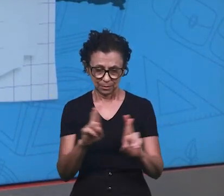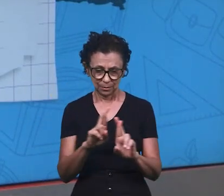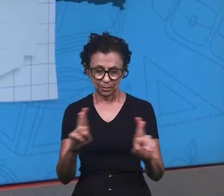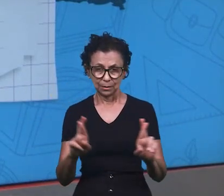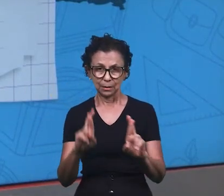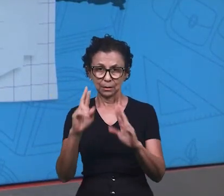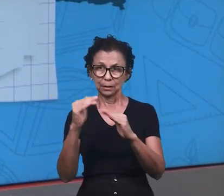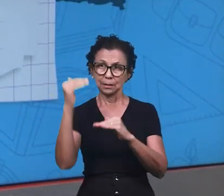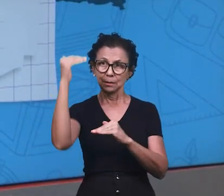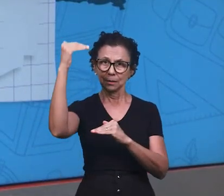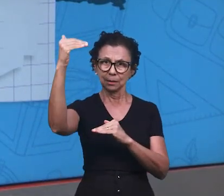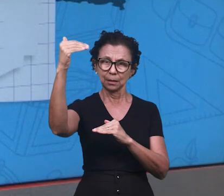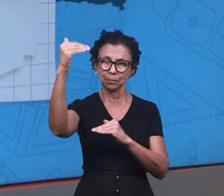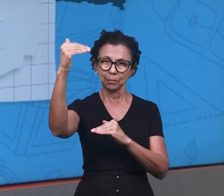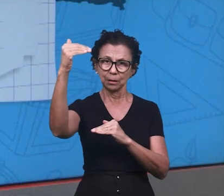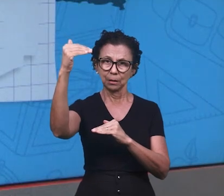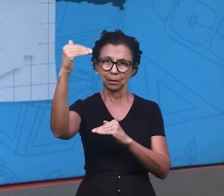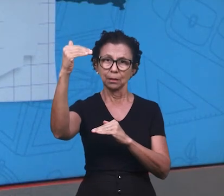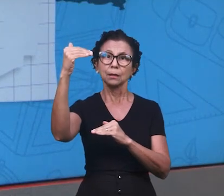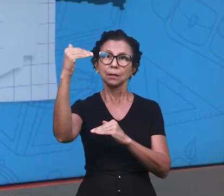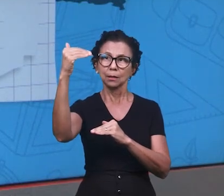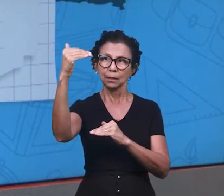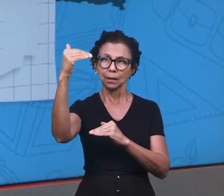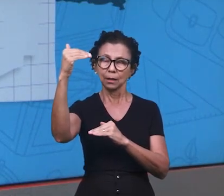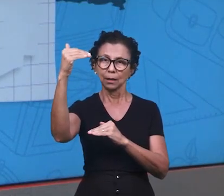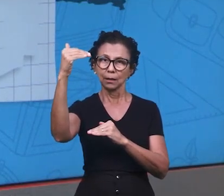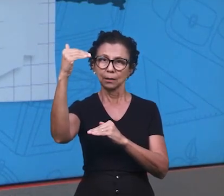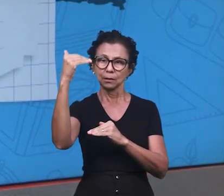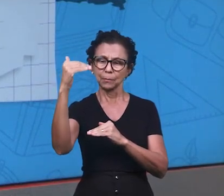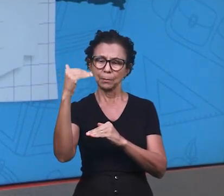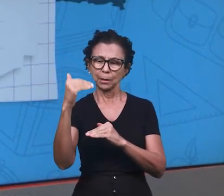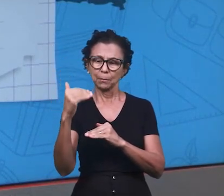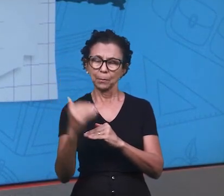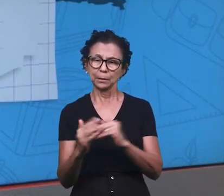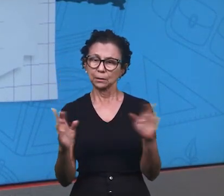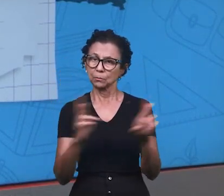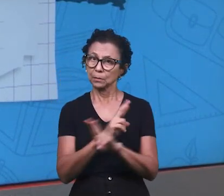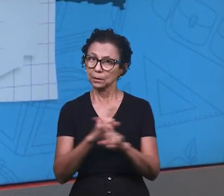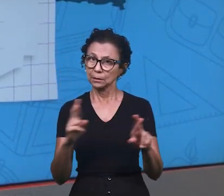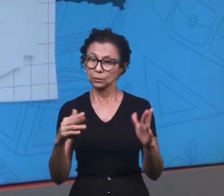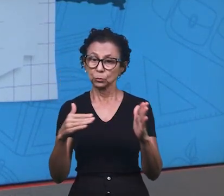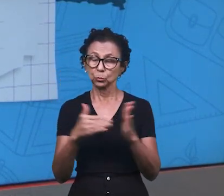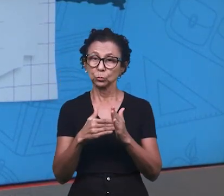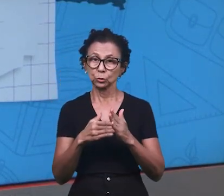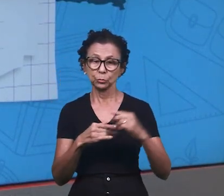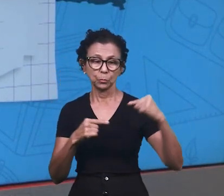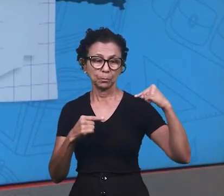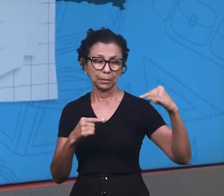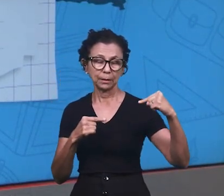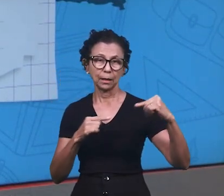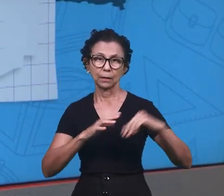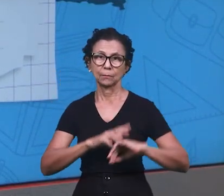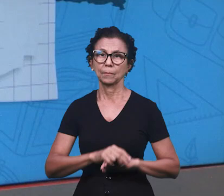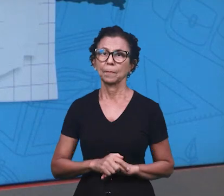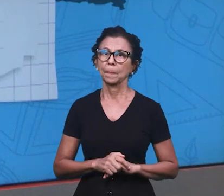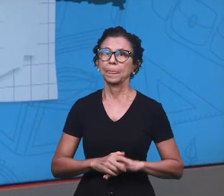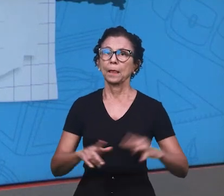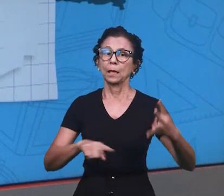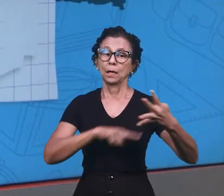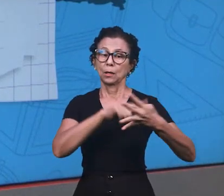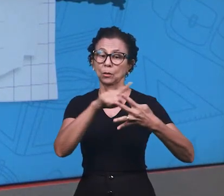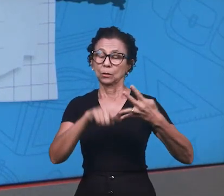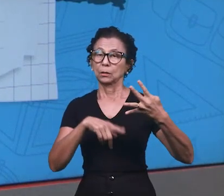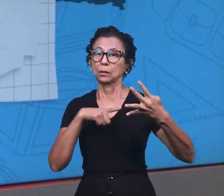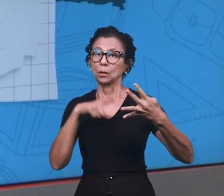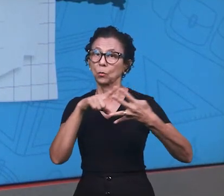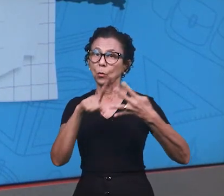na solução, por exemplo, na API, que vai estar no último parágrafo. Então, lembra que é unidade textual. Eu tenho 4 partes, mas é um